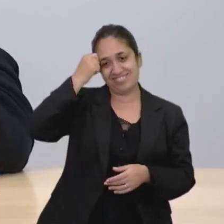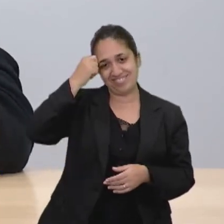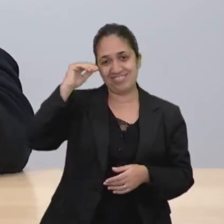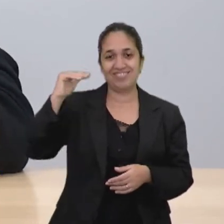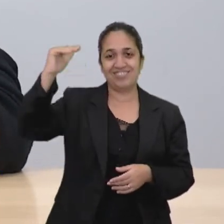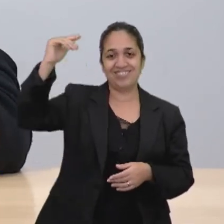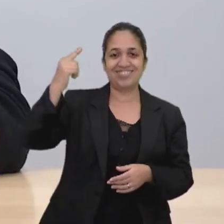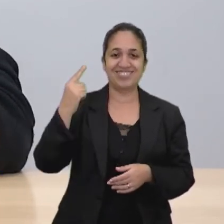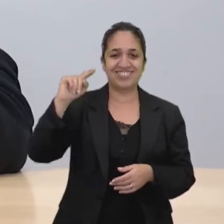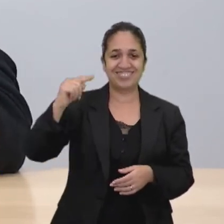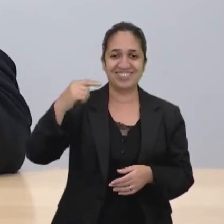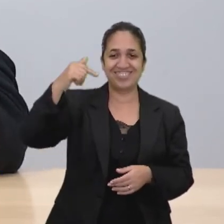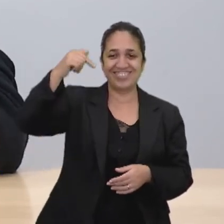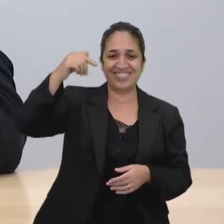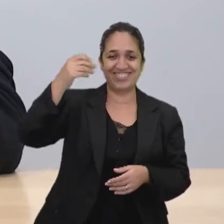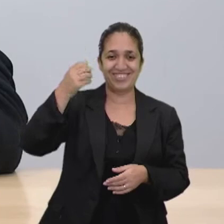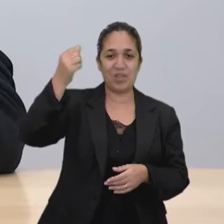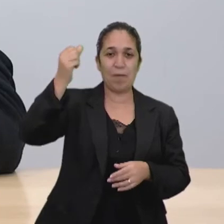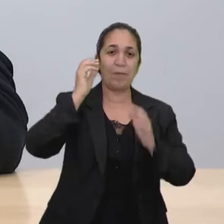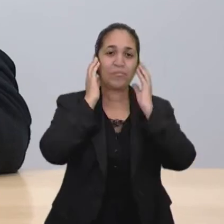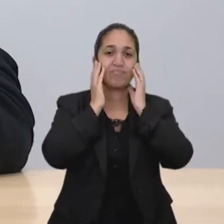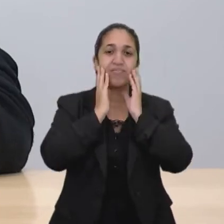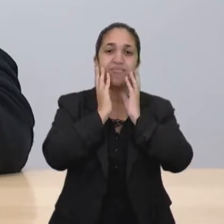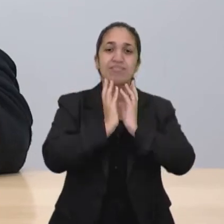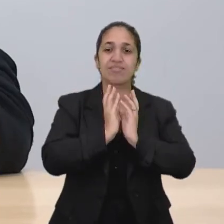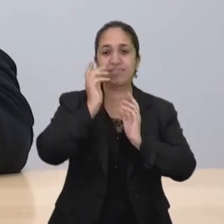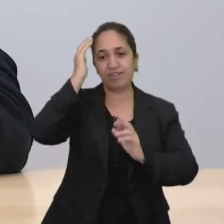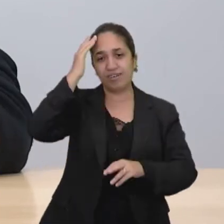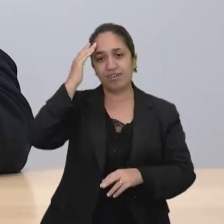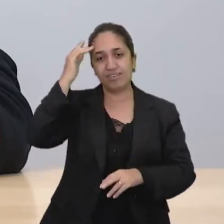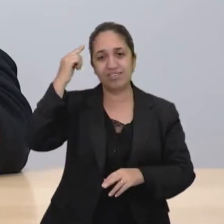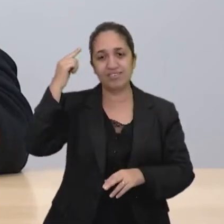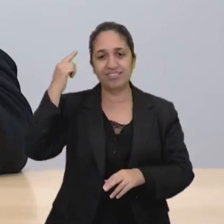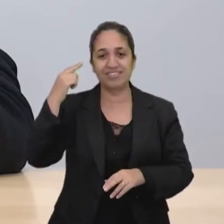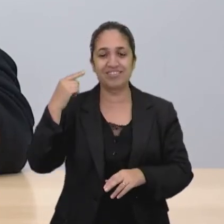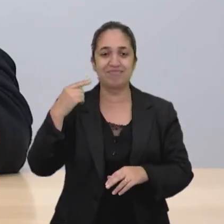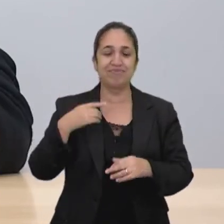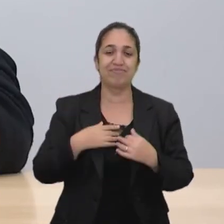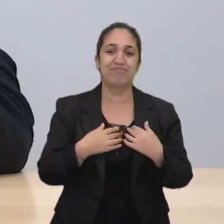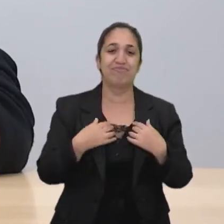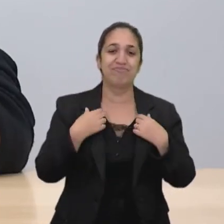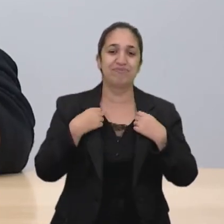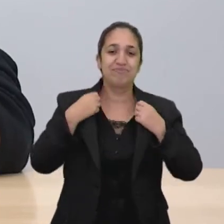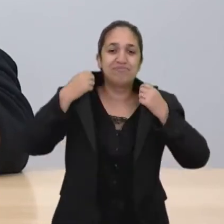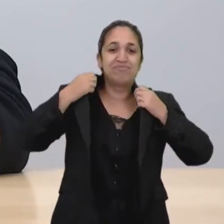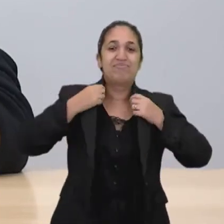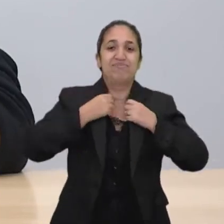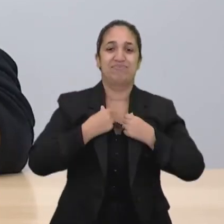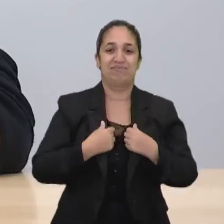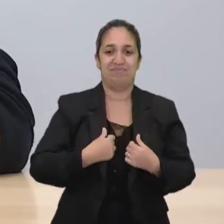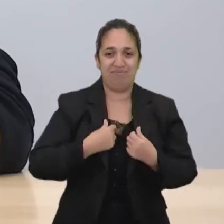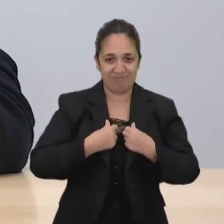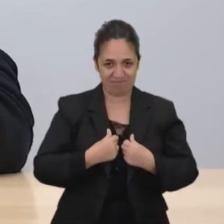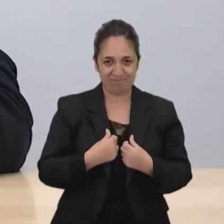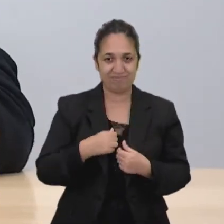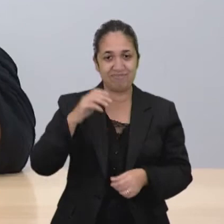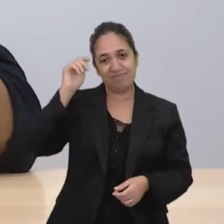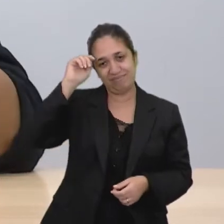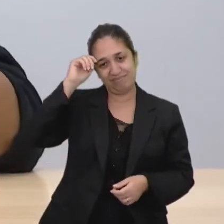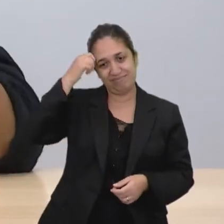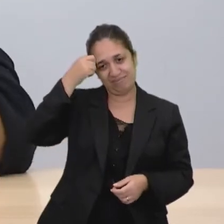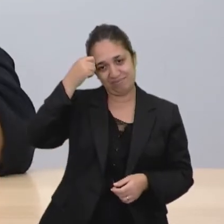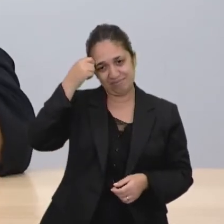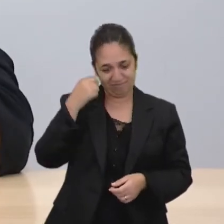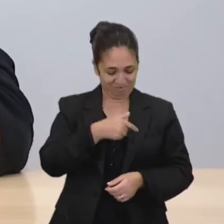1,76 m, tenho uma barba crescida, cabelo crespo, estou usando hoje uma blusa preta com